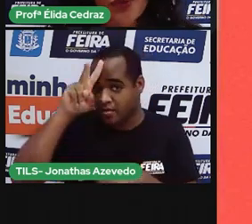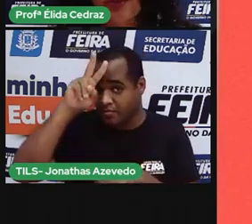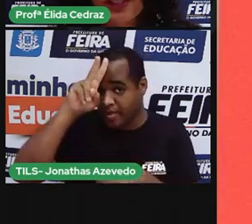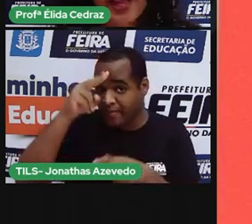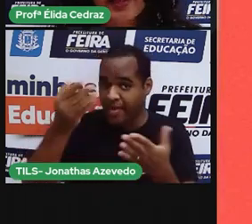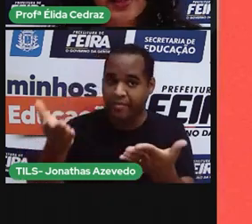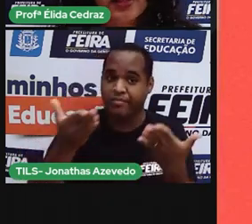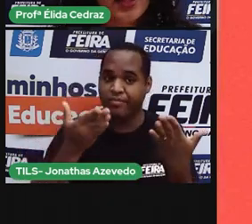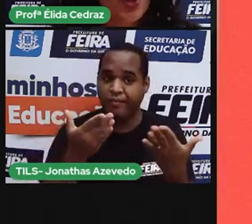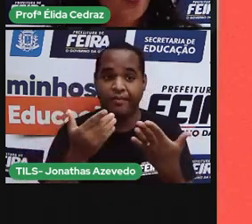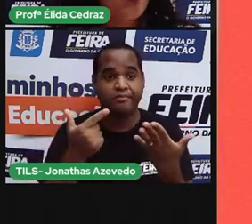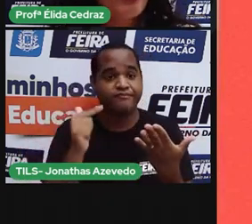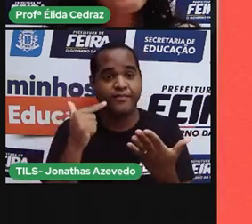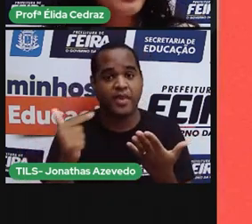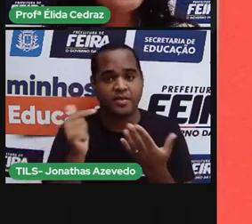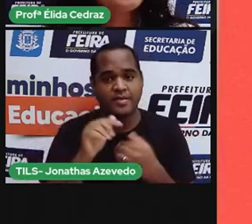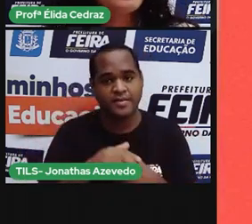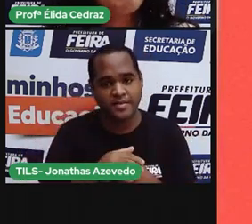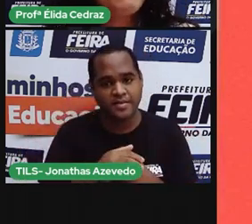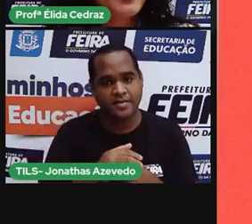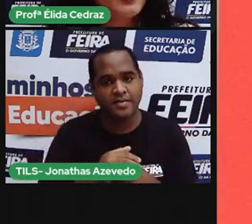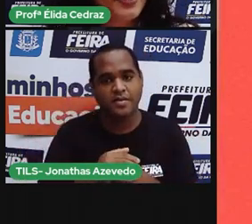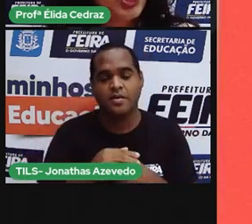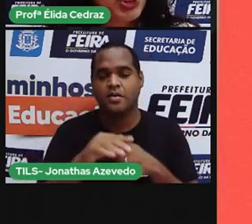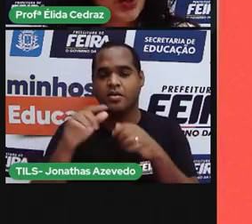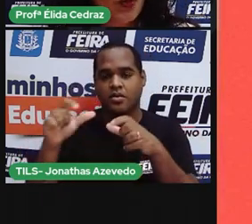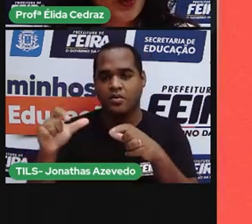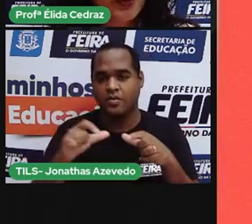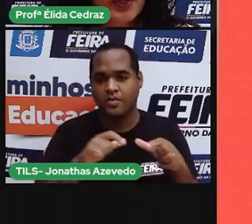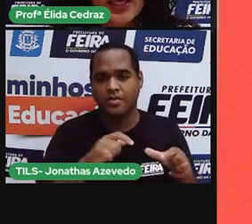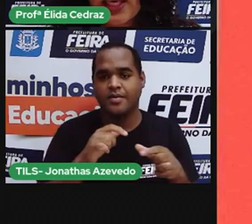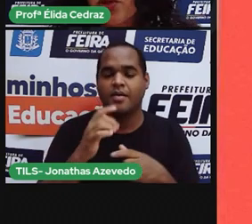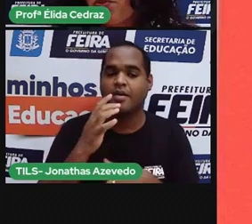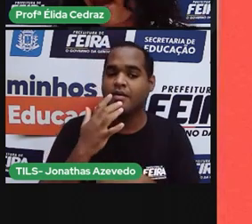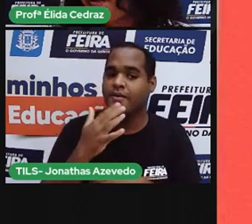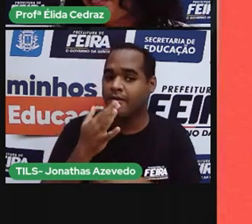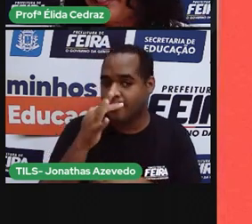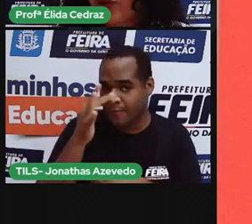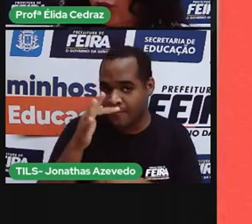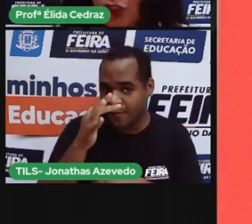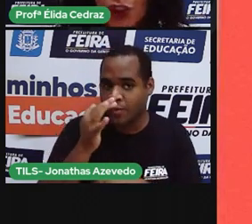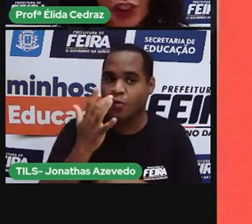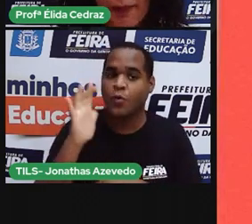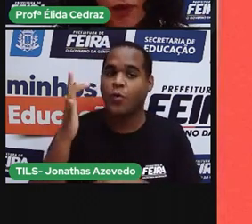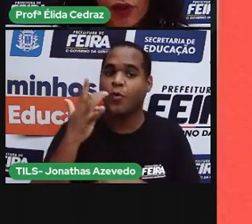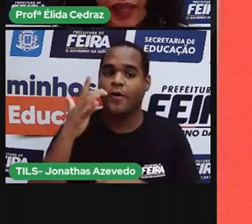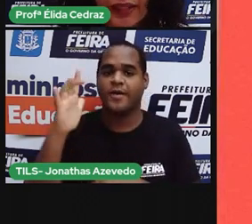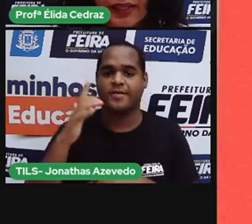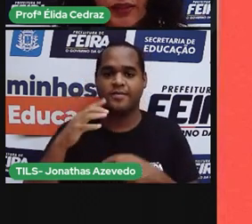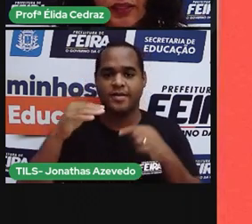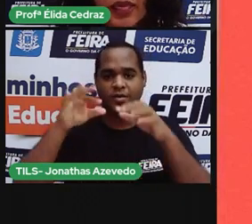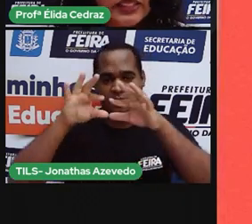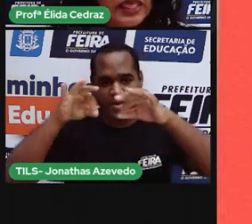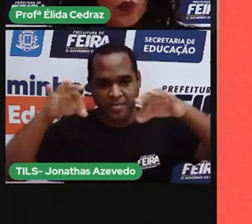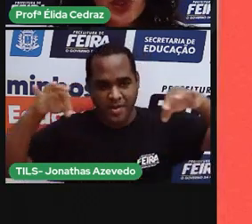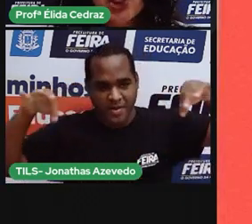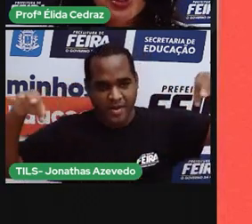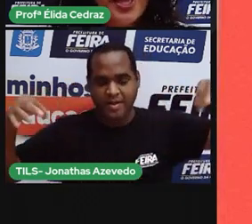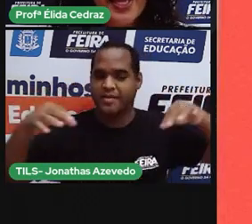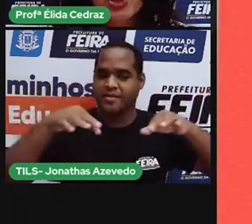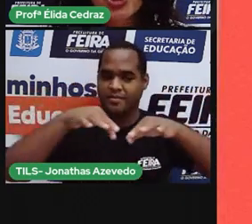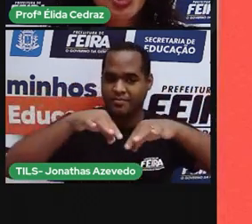foi convidada. O altar tinha pétalas de ouro e uma linda cortina bordada. Se